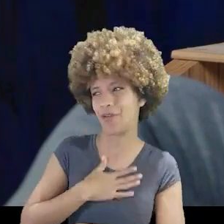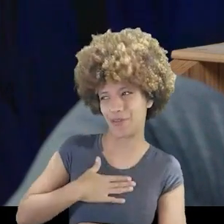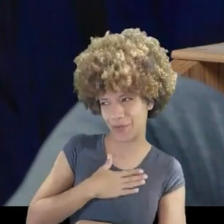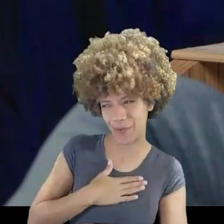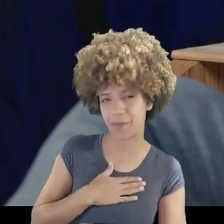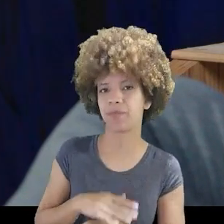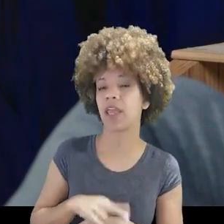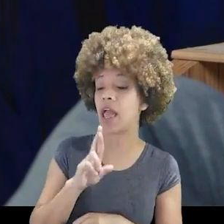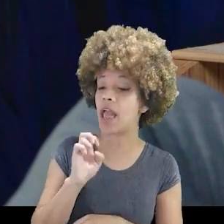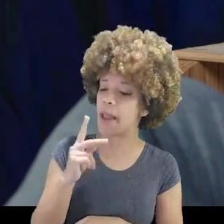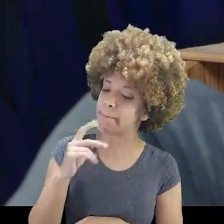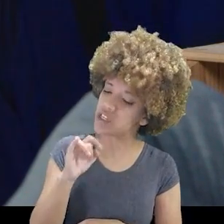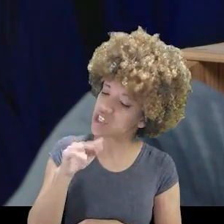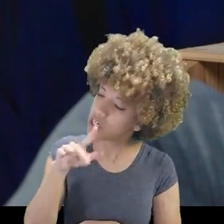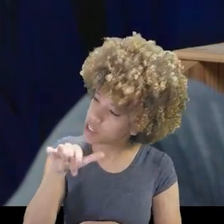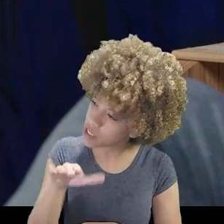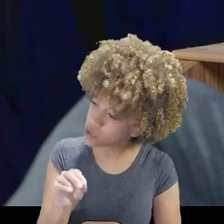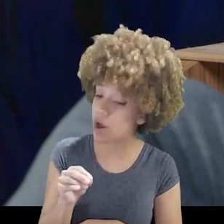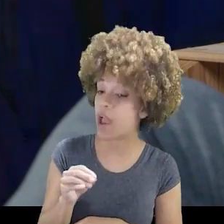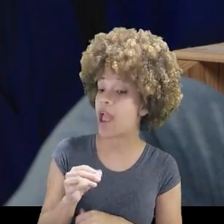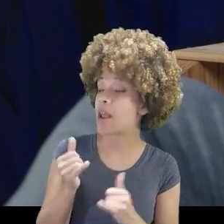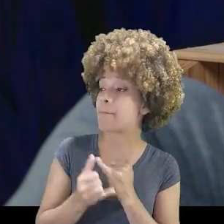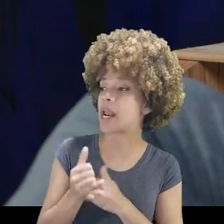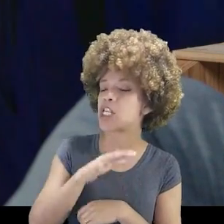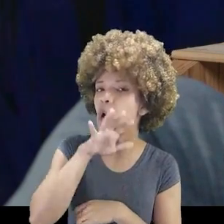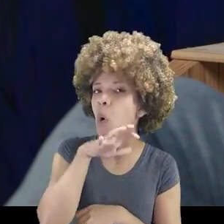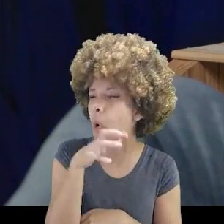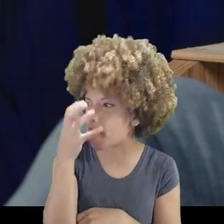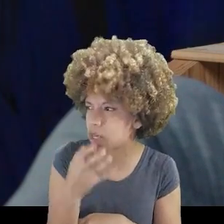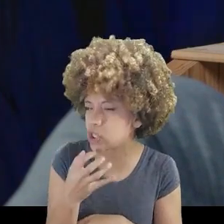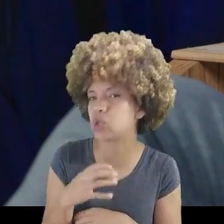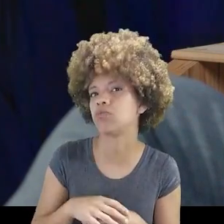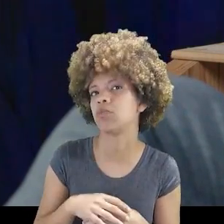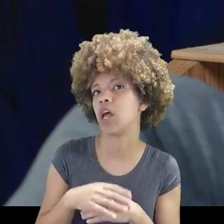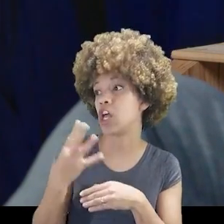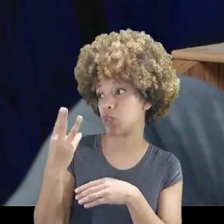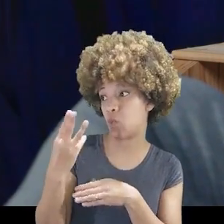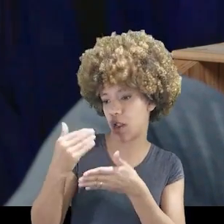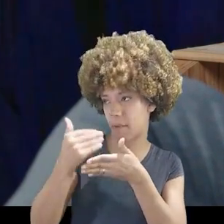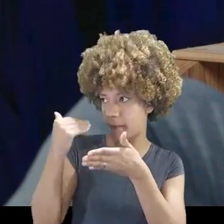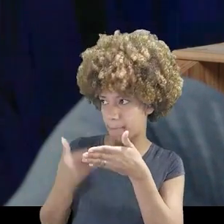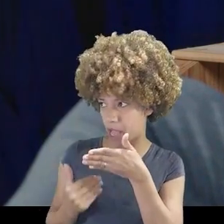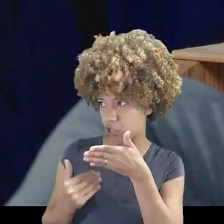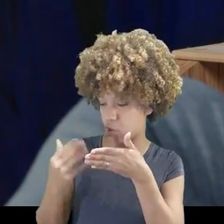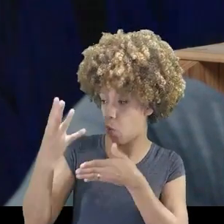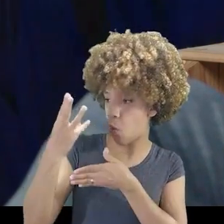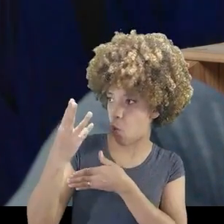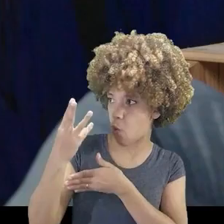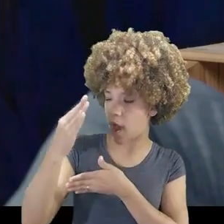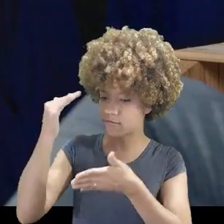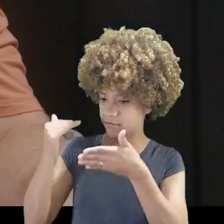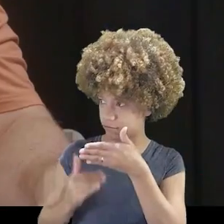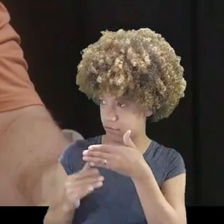em o reptiliano Ele parece um bicho né é uma galera da quarta para baixo quarta